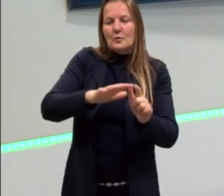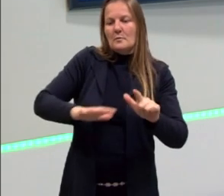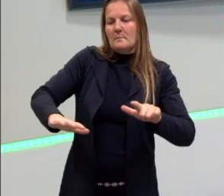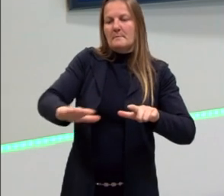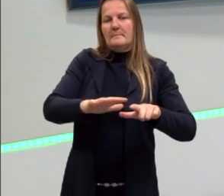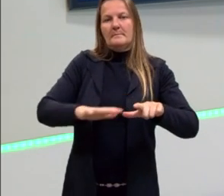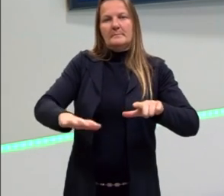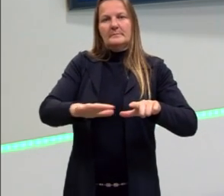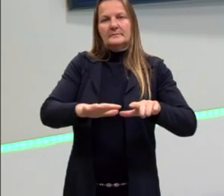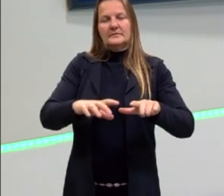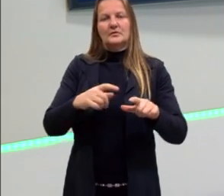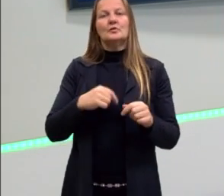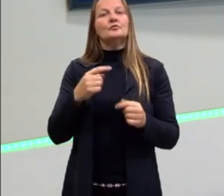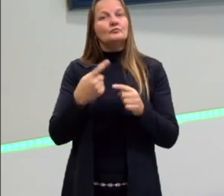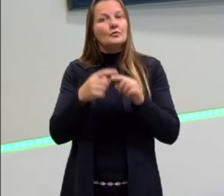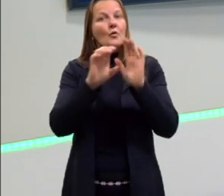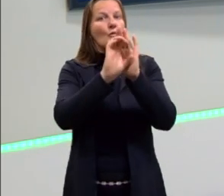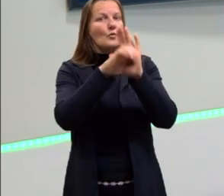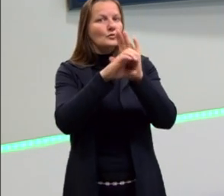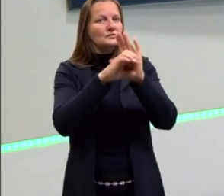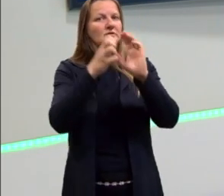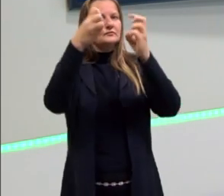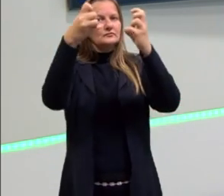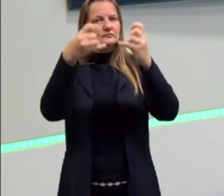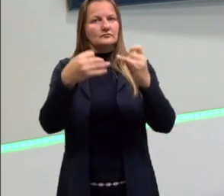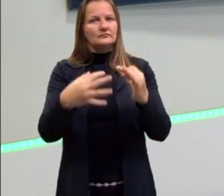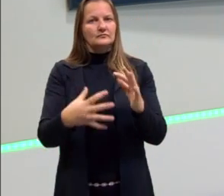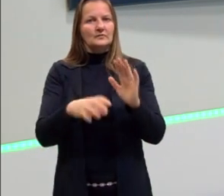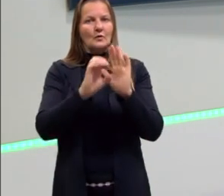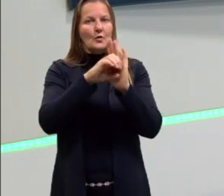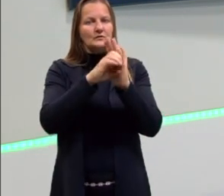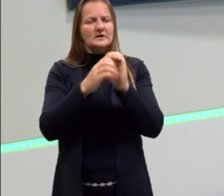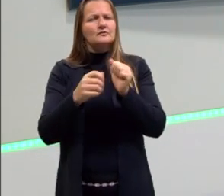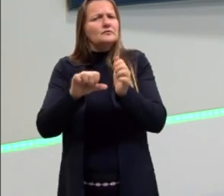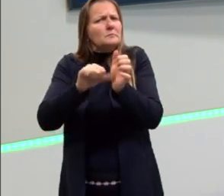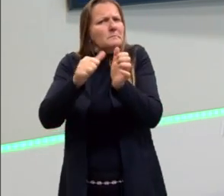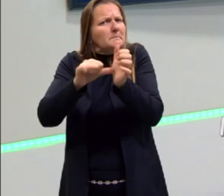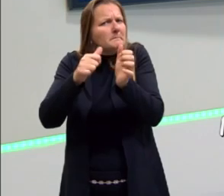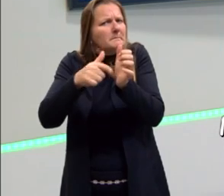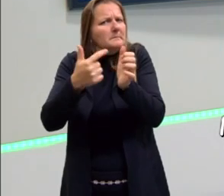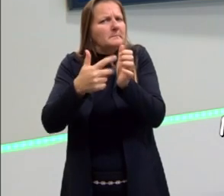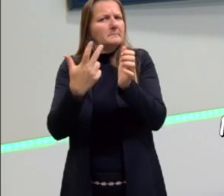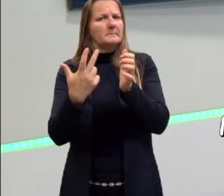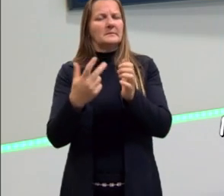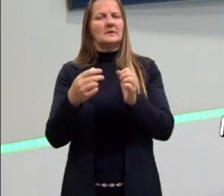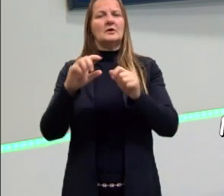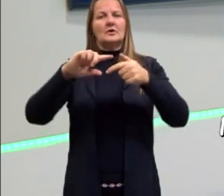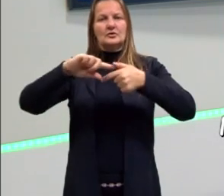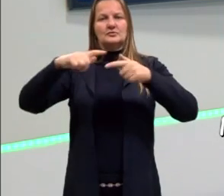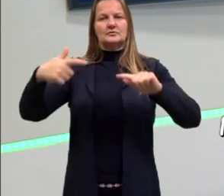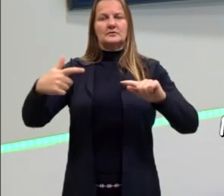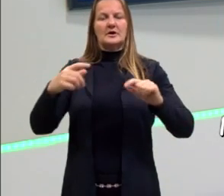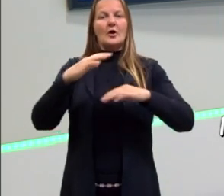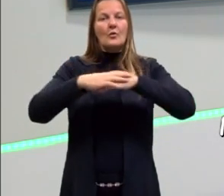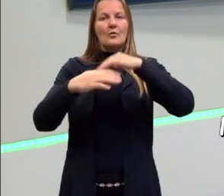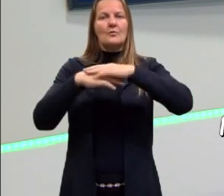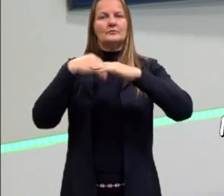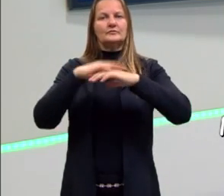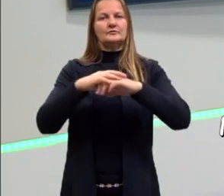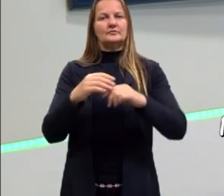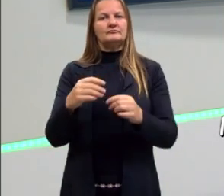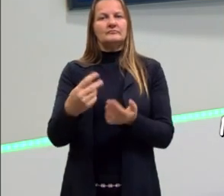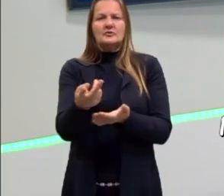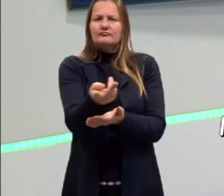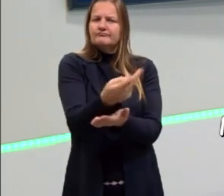EA partir destes conceitos que são chamados de conceitos primitivos da geometria nós podemos construir